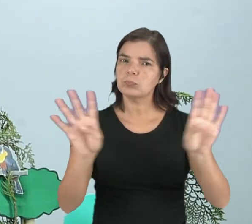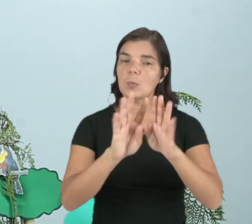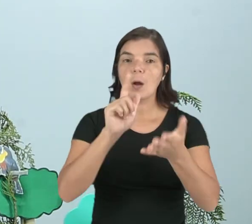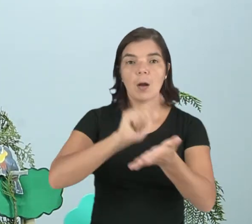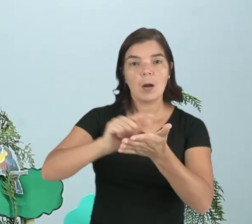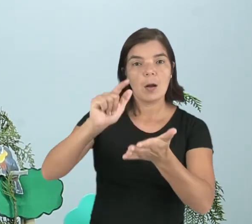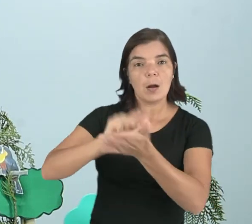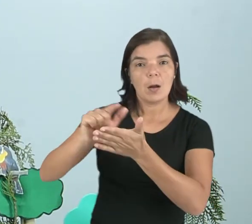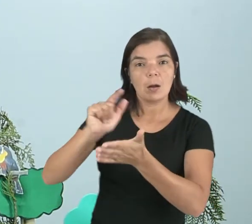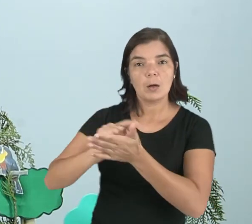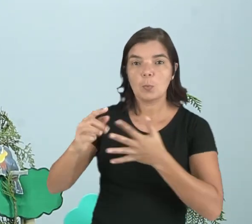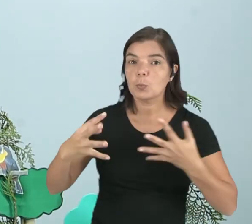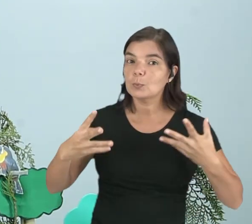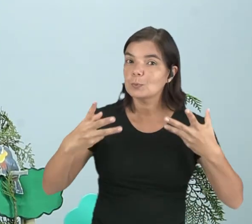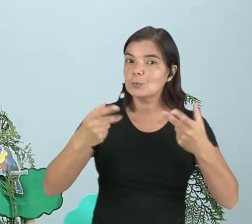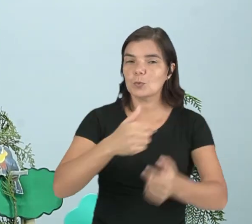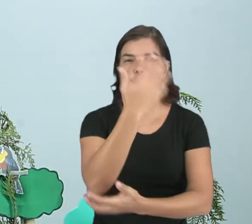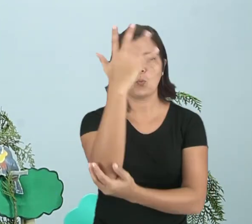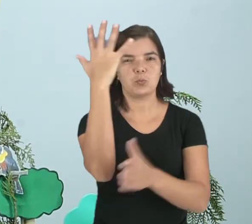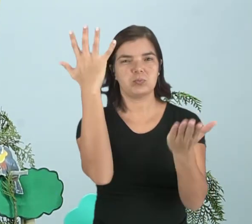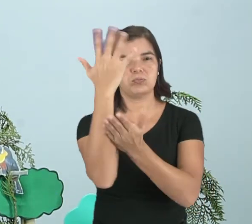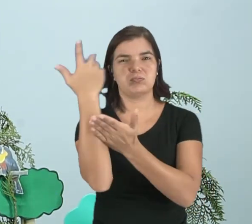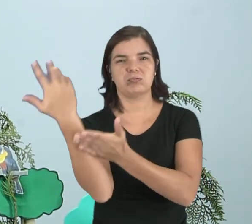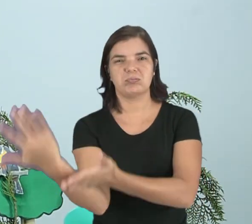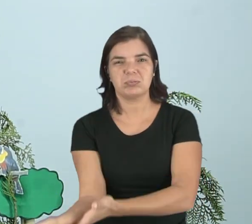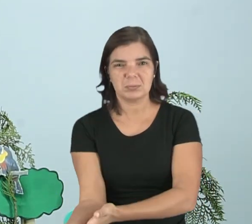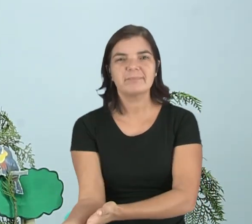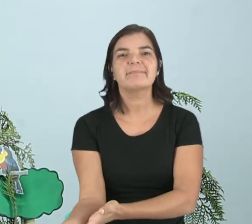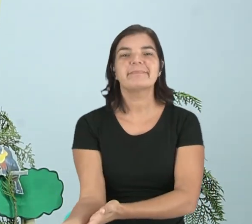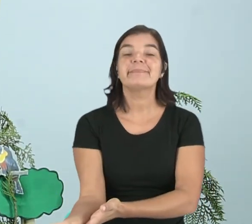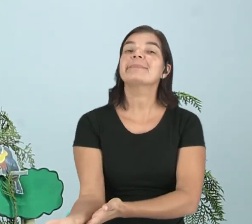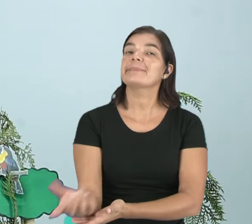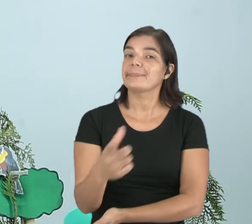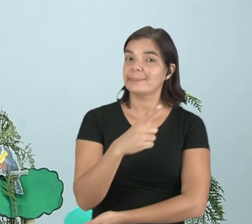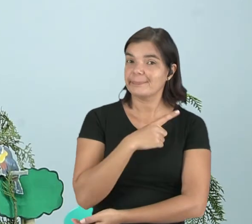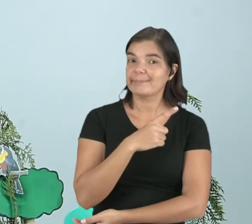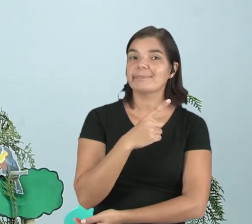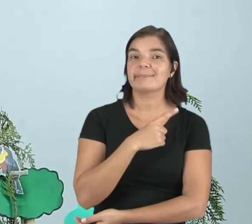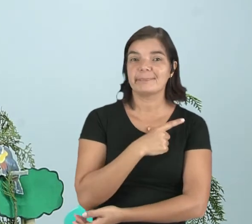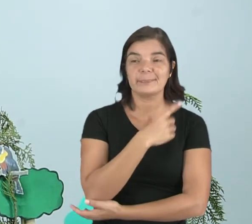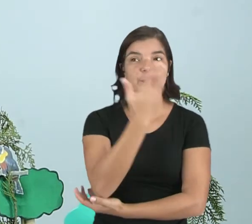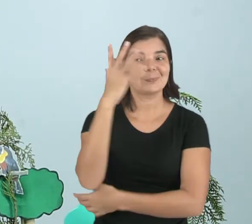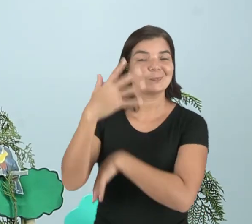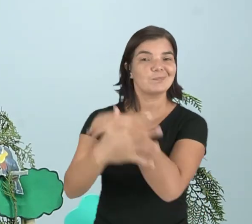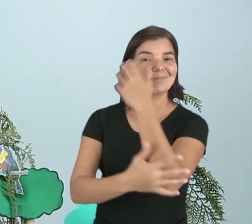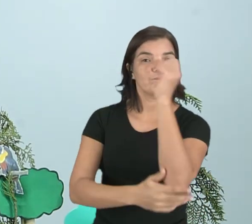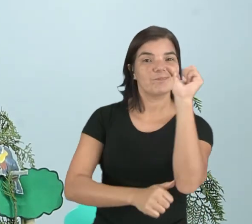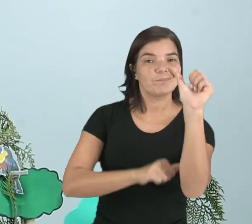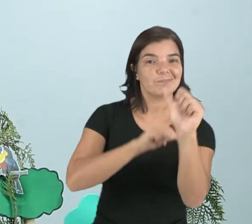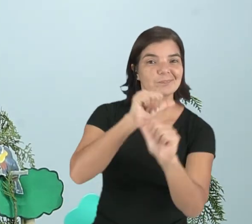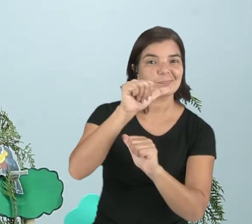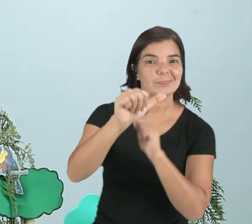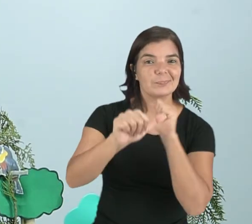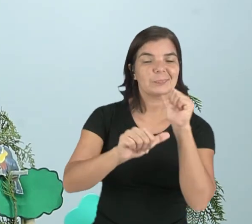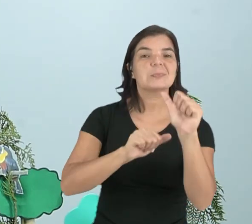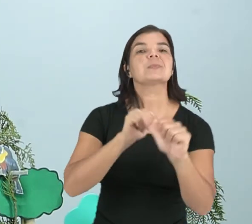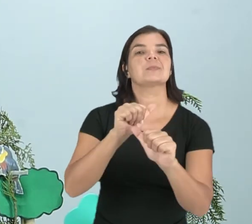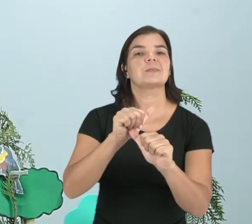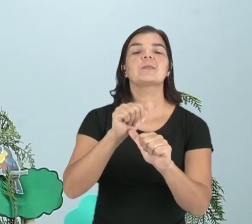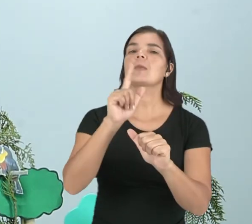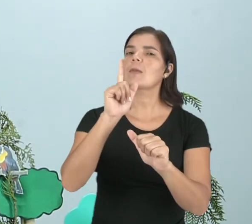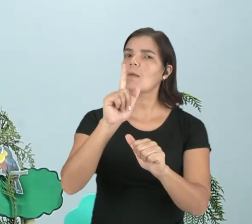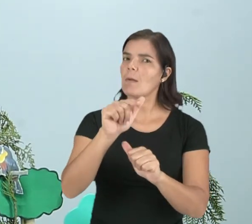limpou essa área todinha, tirou as árvores. Então, aqui nós temos uma paisagem modificada.